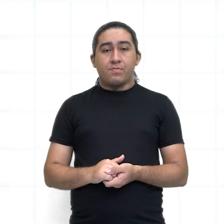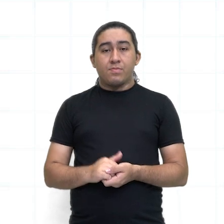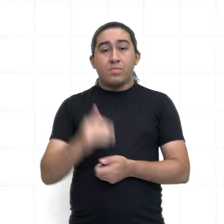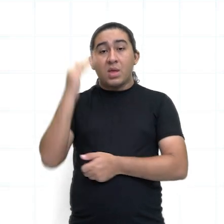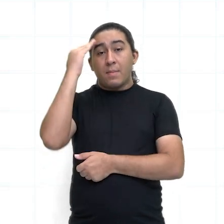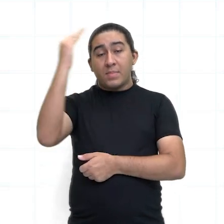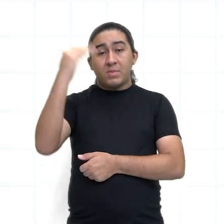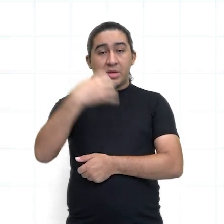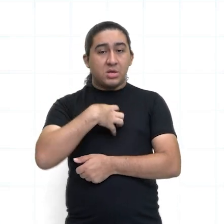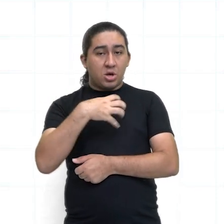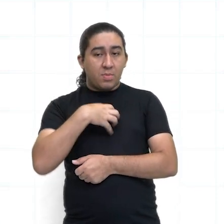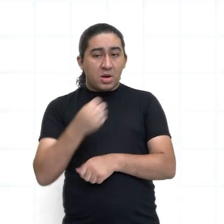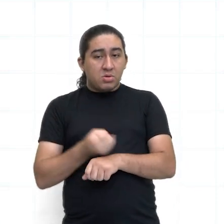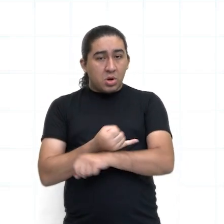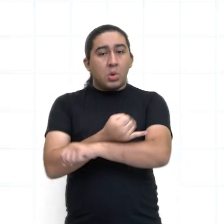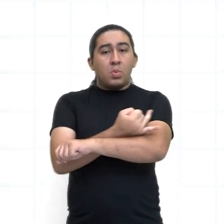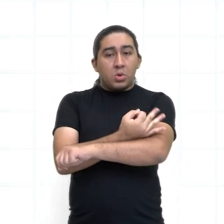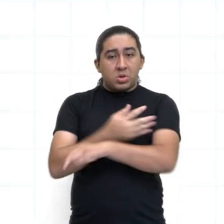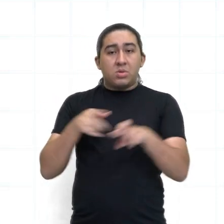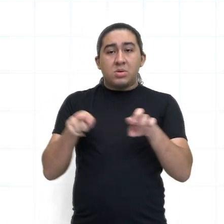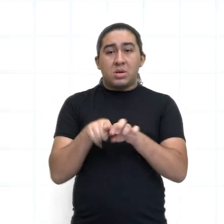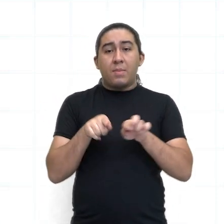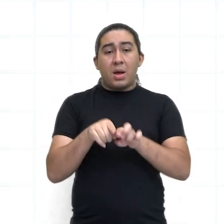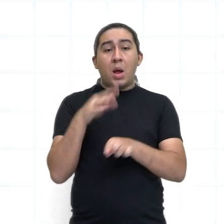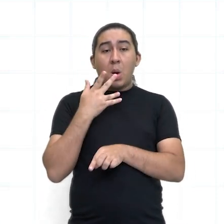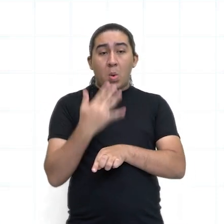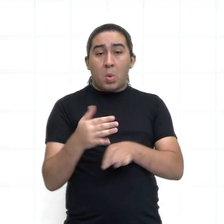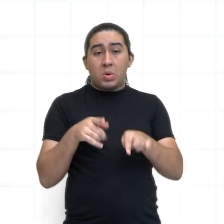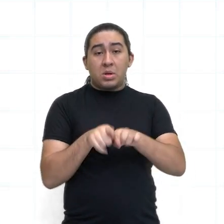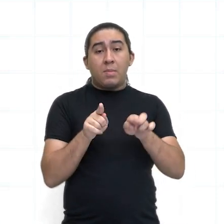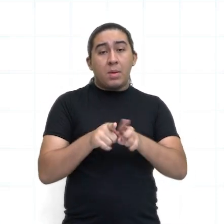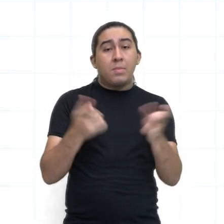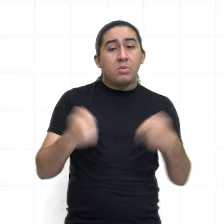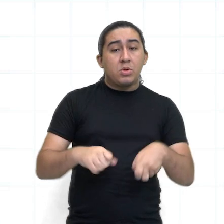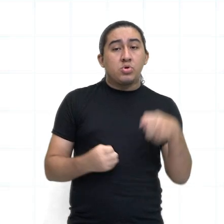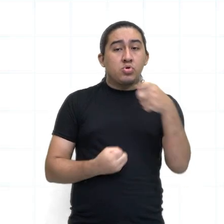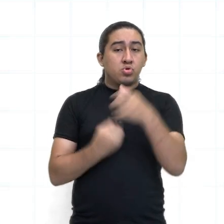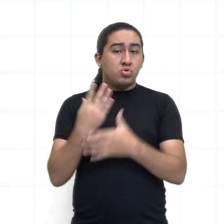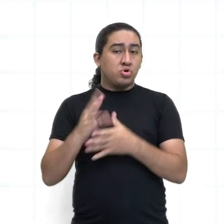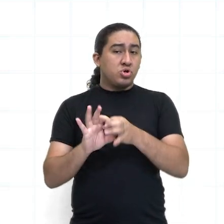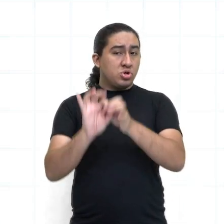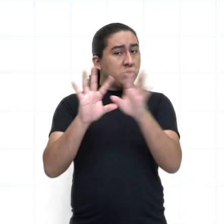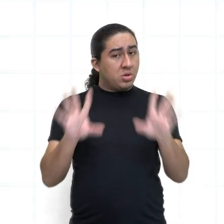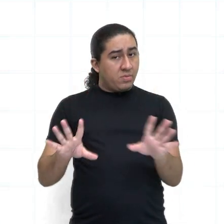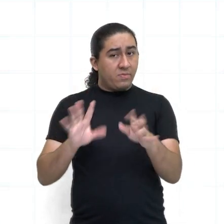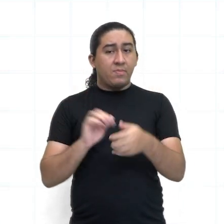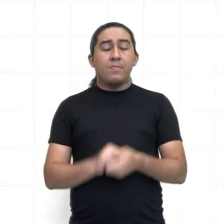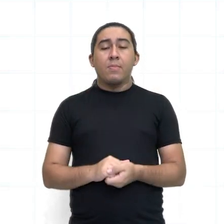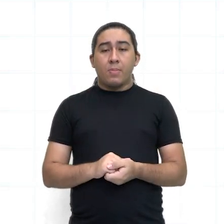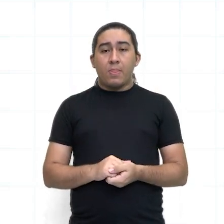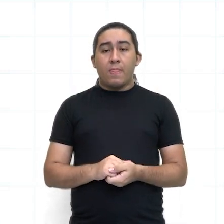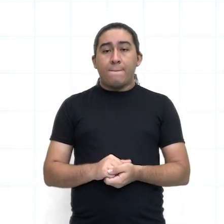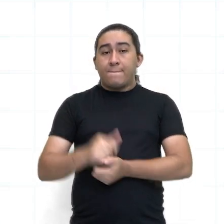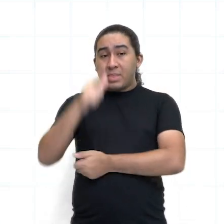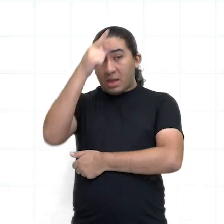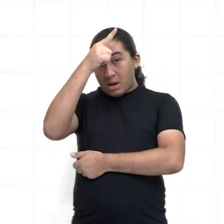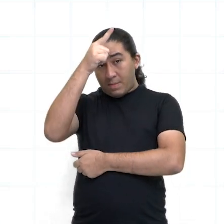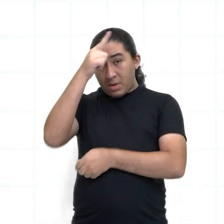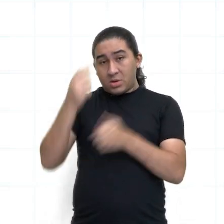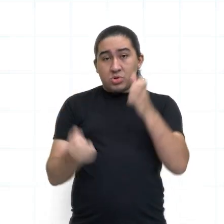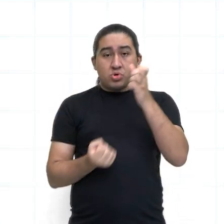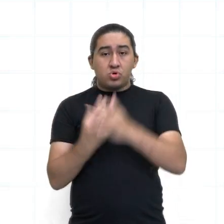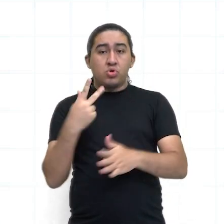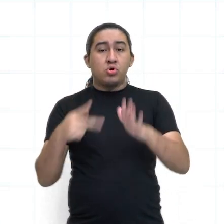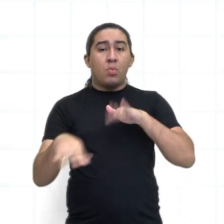Então, predominam os sentimentos e as emoções, as cores e as formas são criadas livremente, certo?